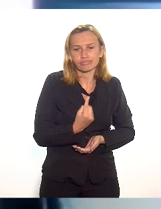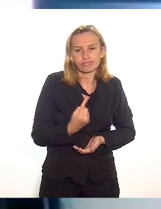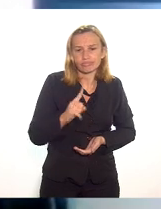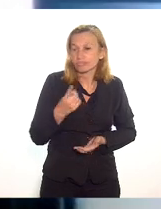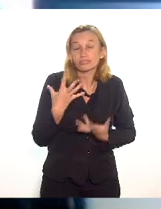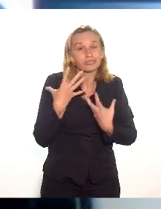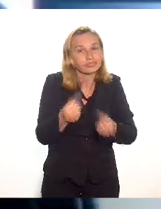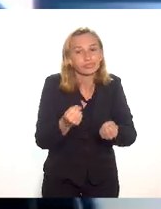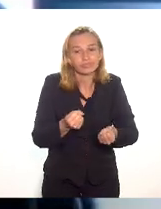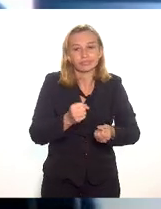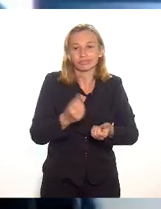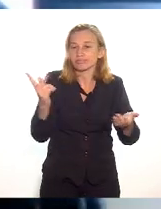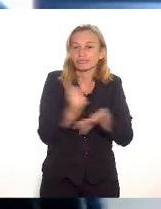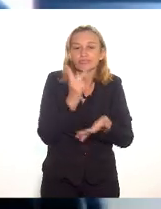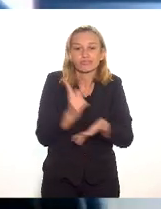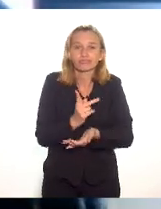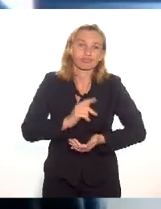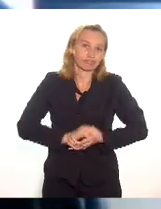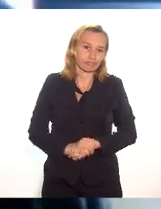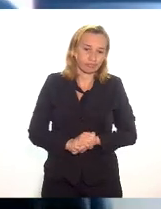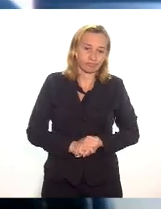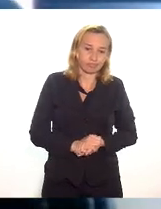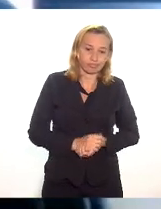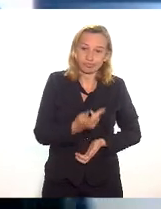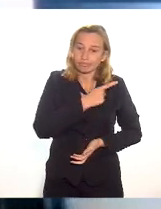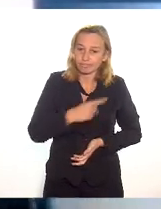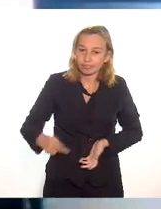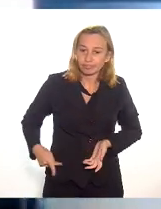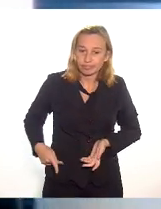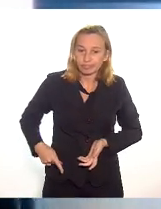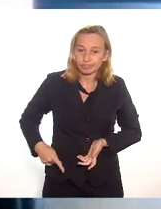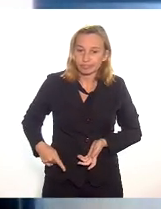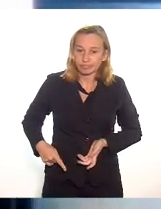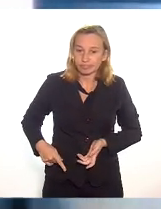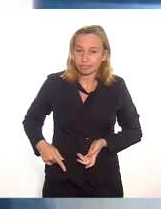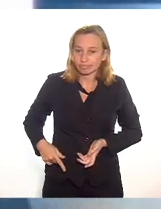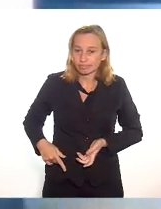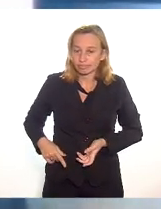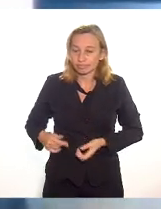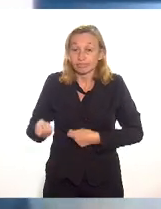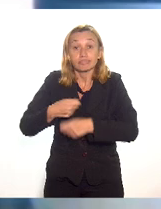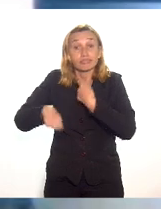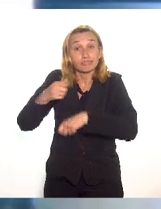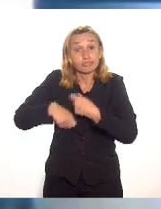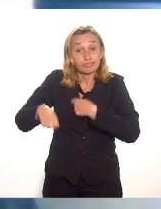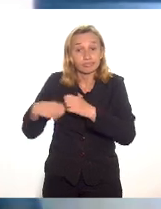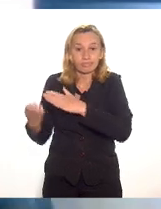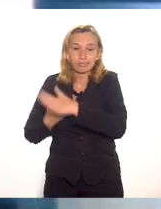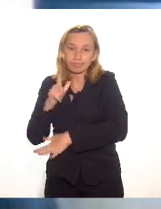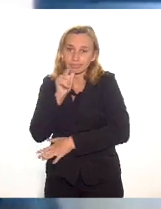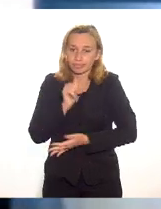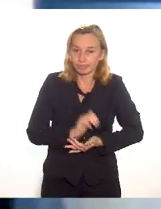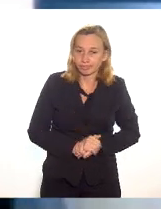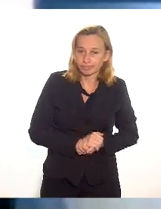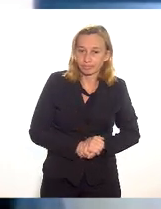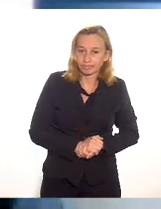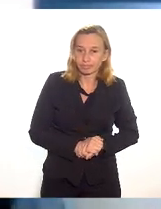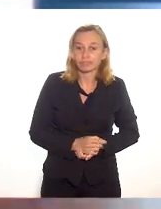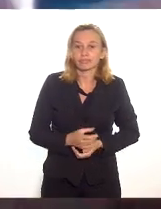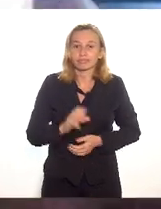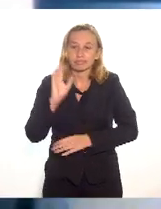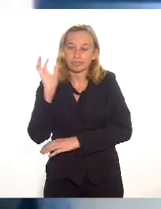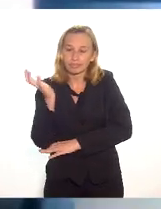compactuamos com os malfeitos da presidência ou da direção da SEDAI. Nós sempre estamos do lado da